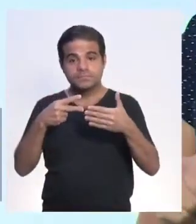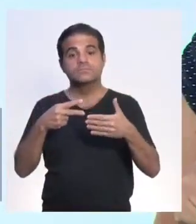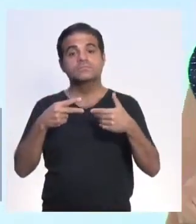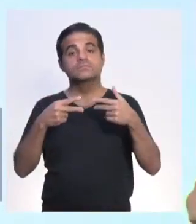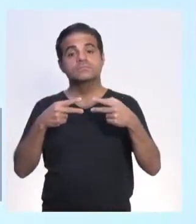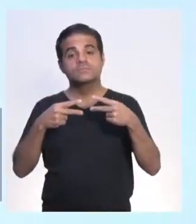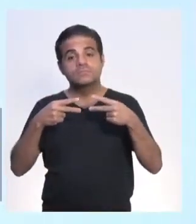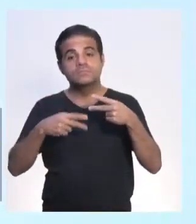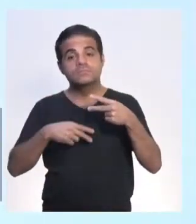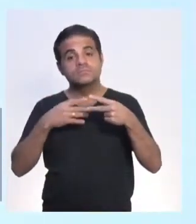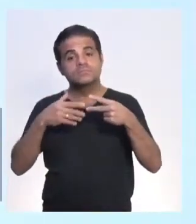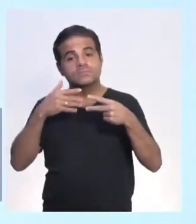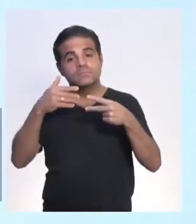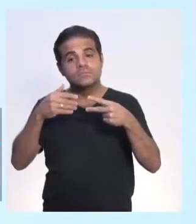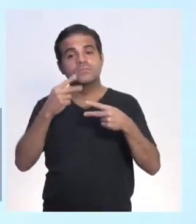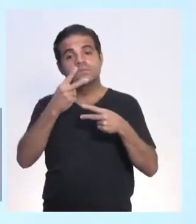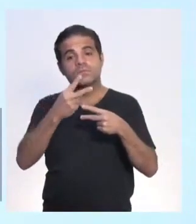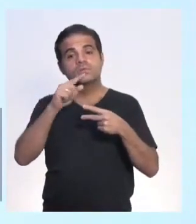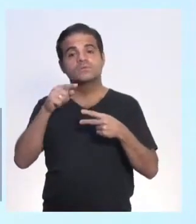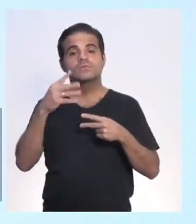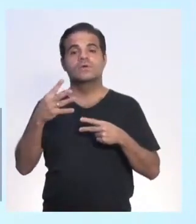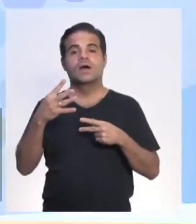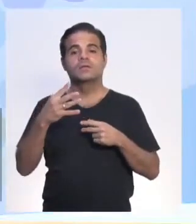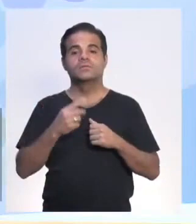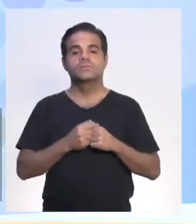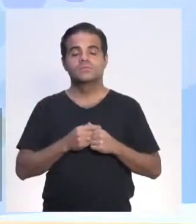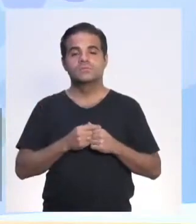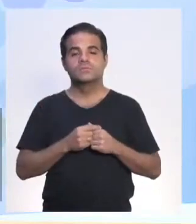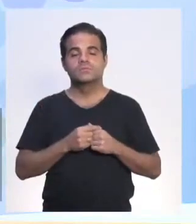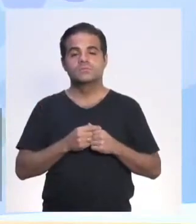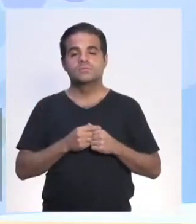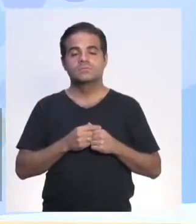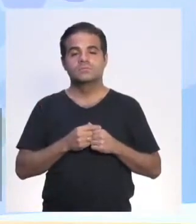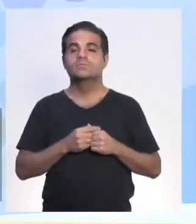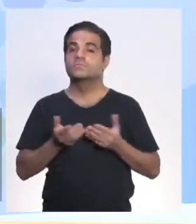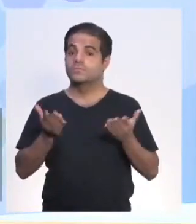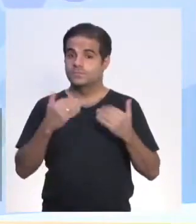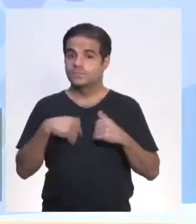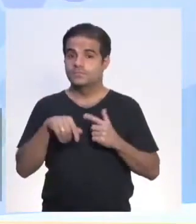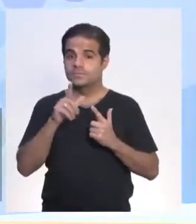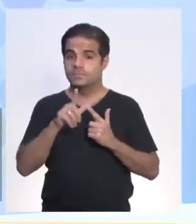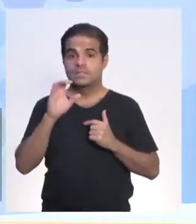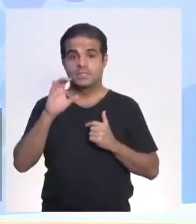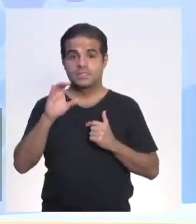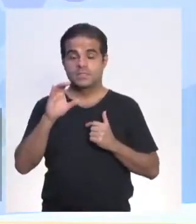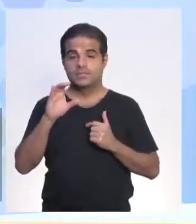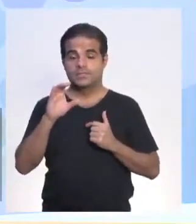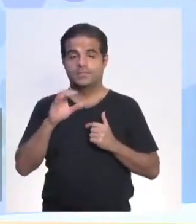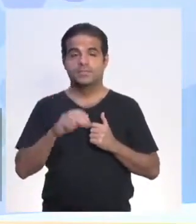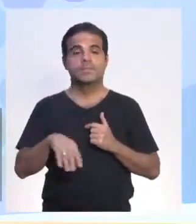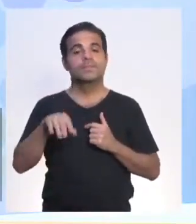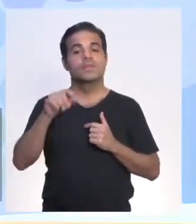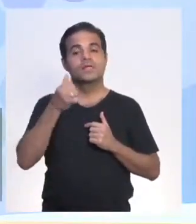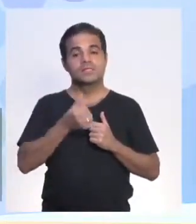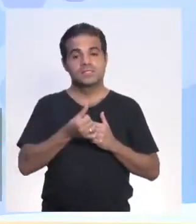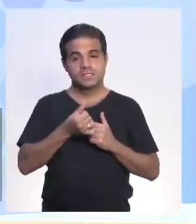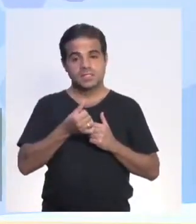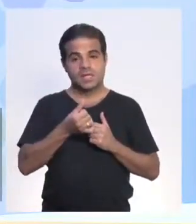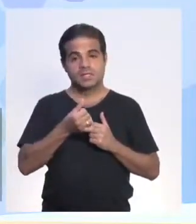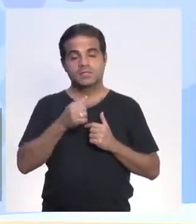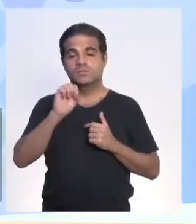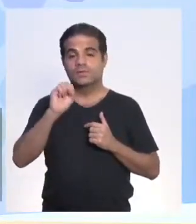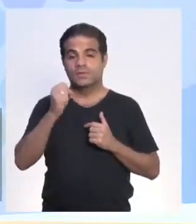a fração 2 quartos. Vamos na letra C? Primeira fração, 6